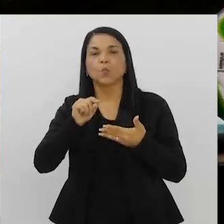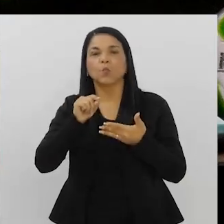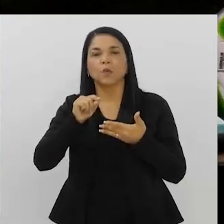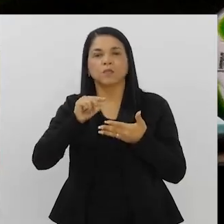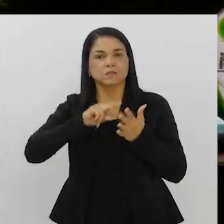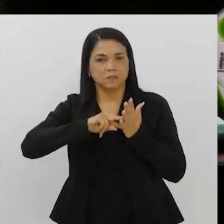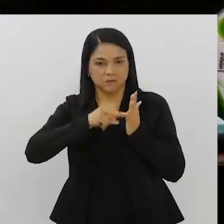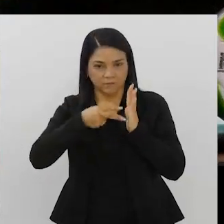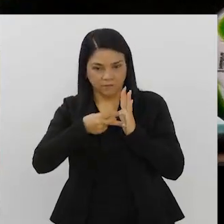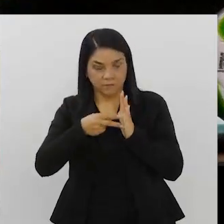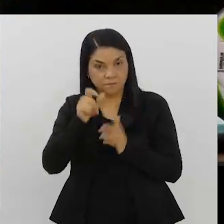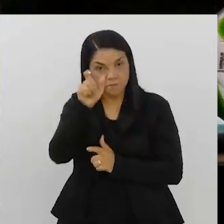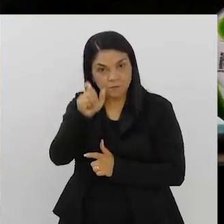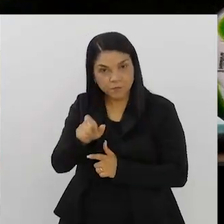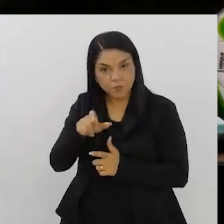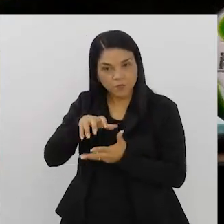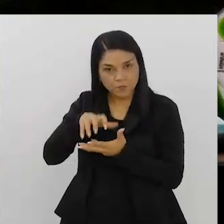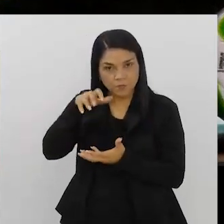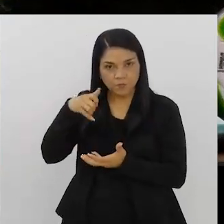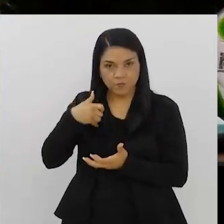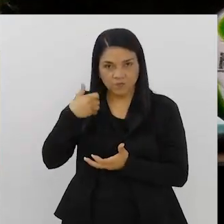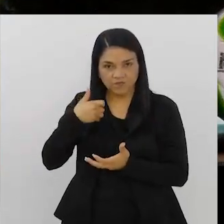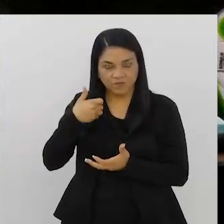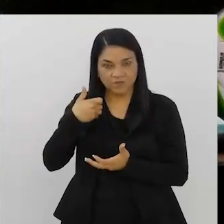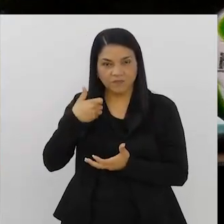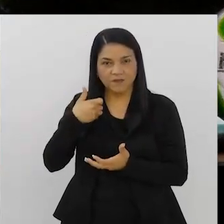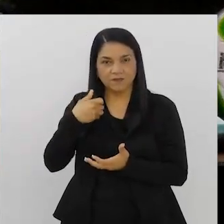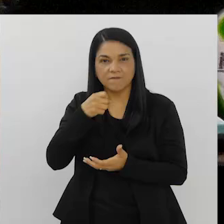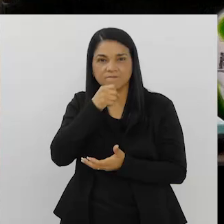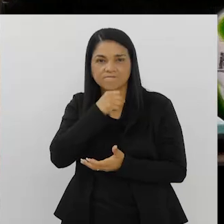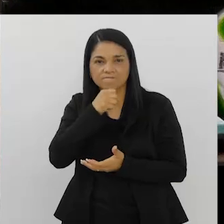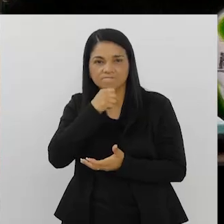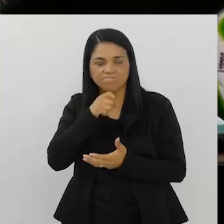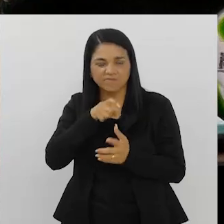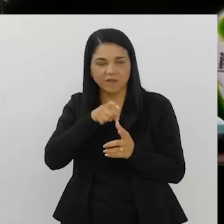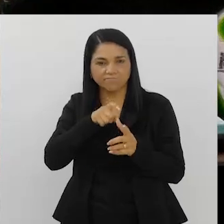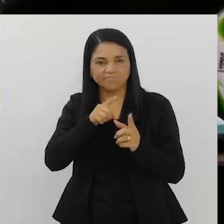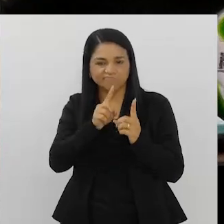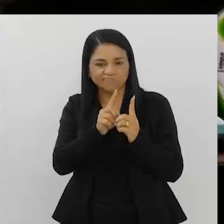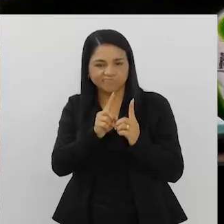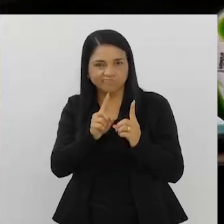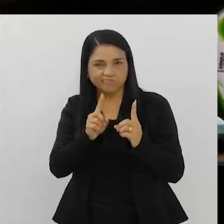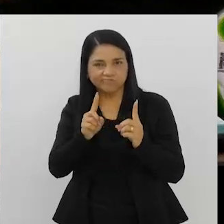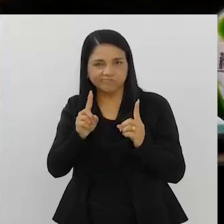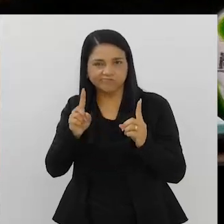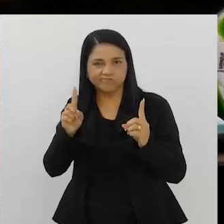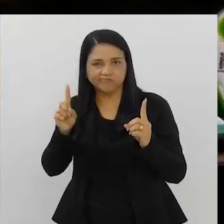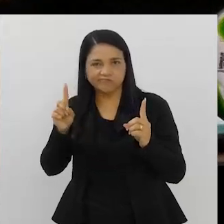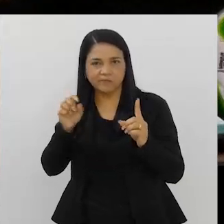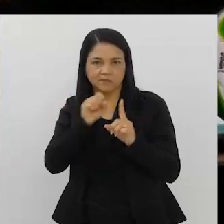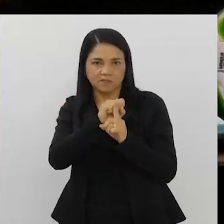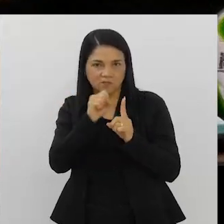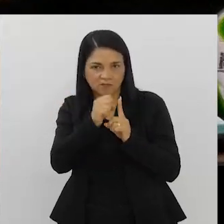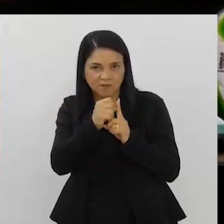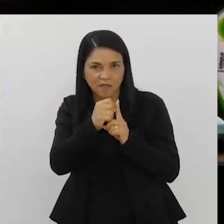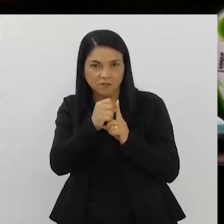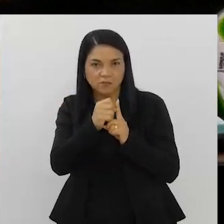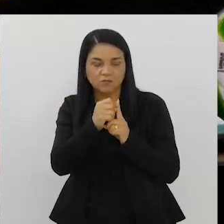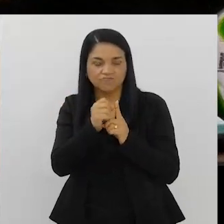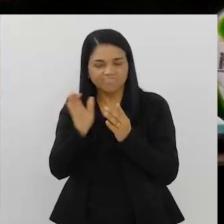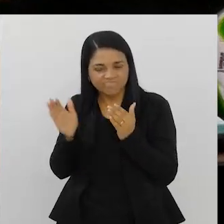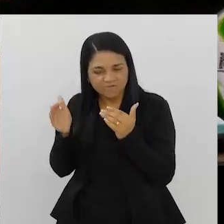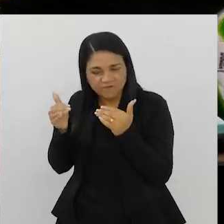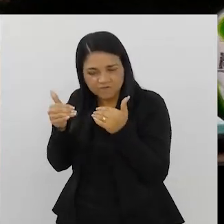isso? O idoso, quando ele vai envelhecendo, ele vai se dessocializando um pouco, ele vai ficando um pouco mais dentro da